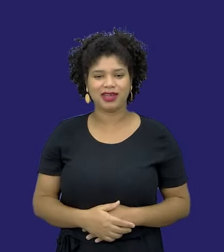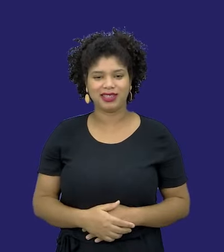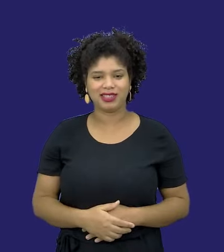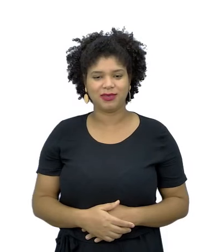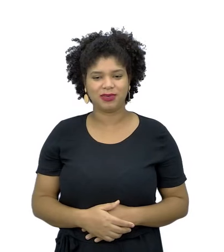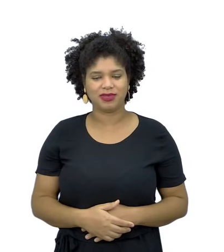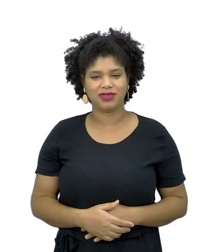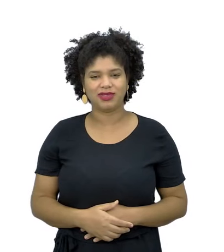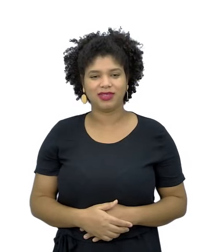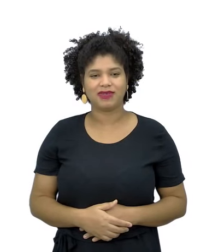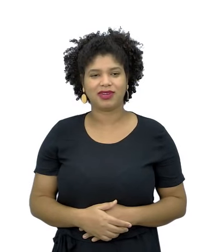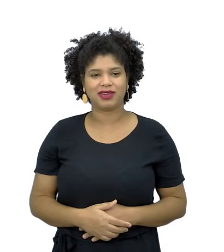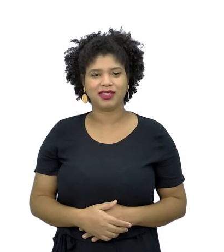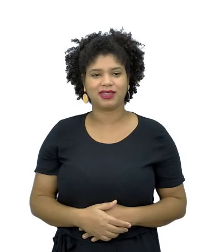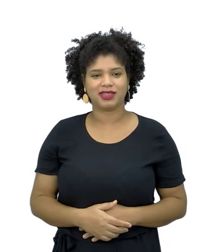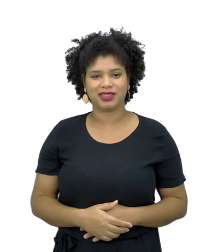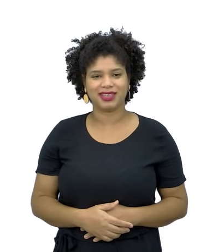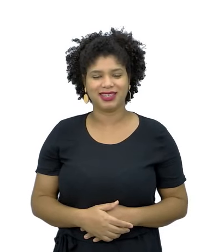Pode continuar?